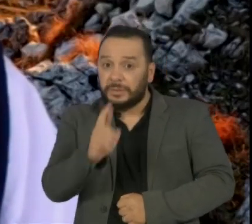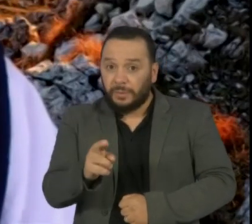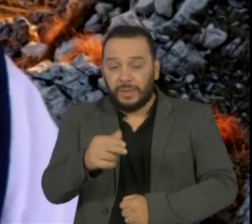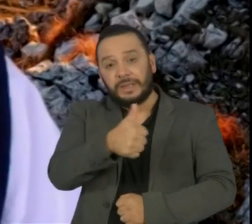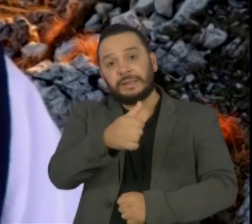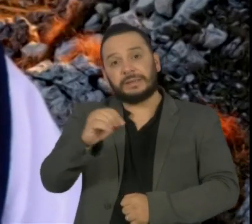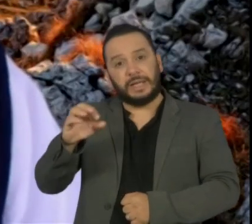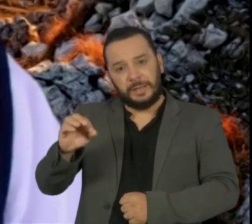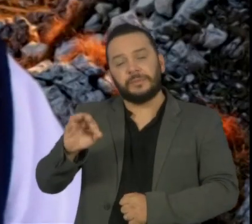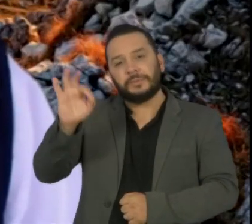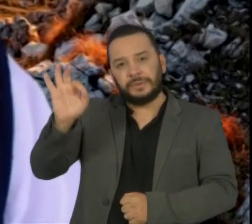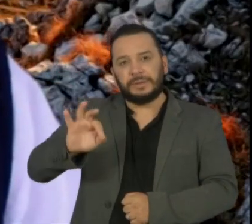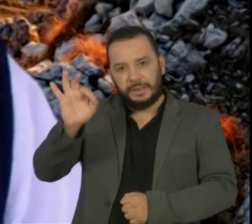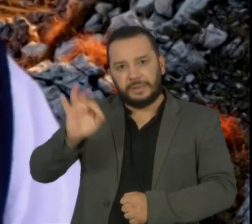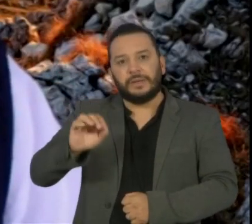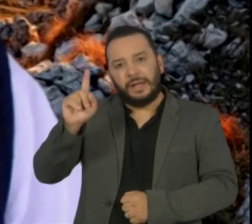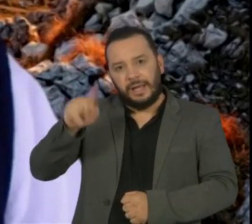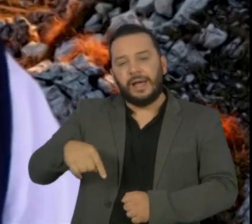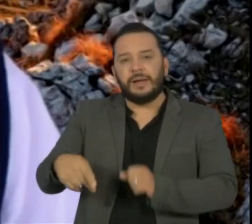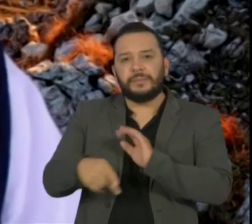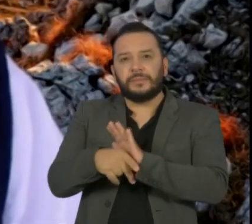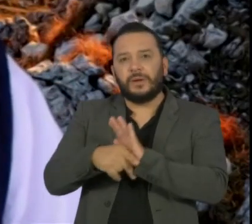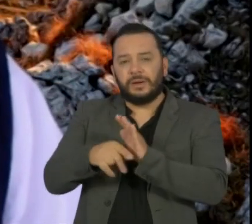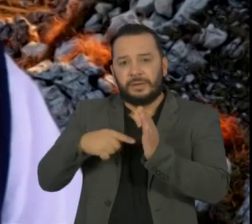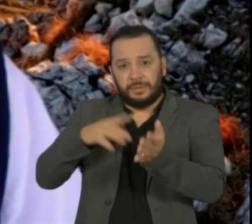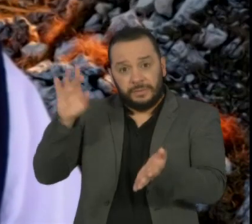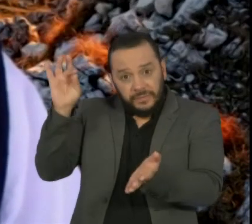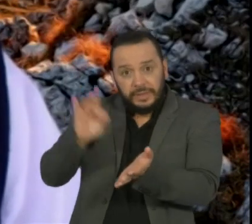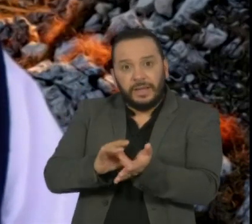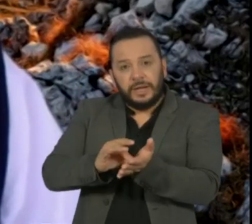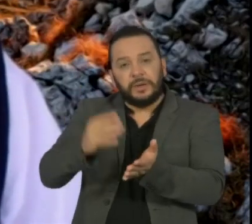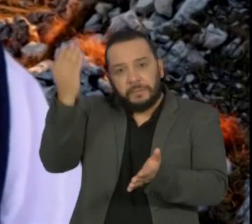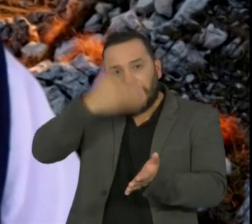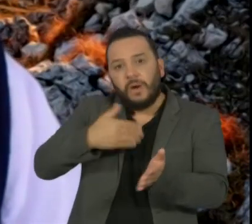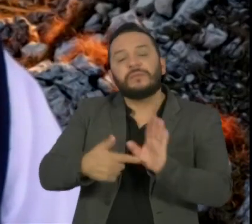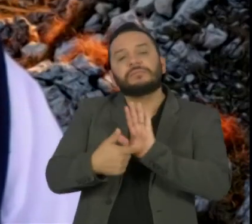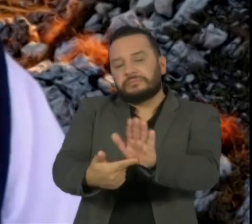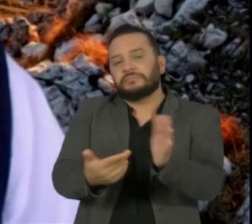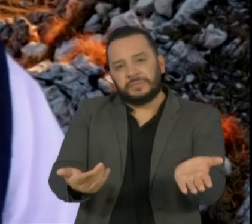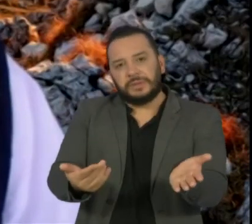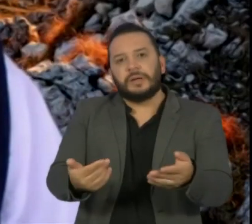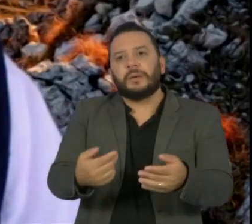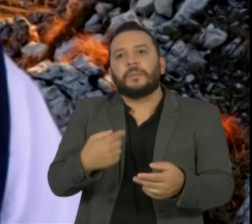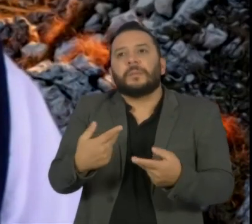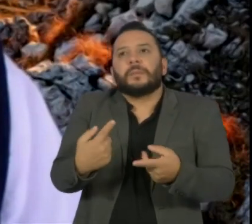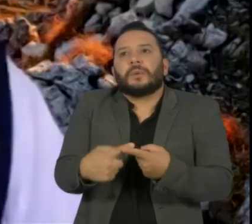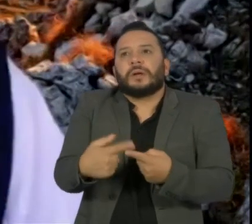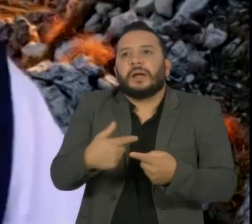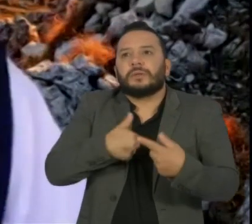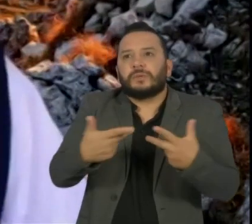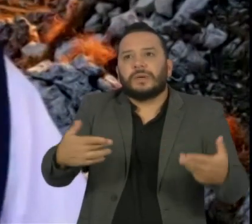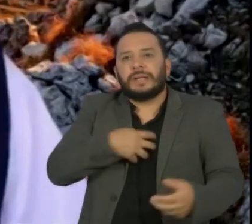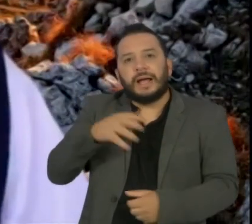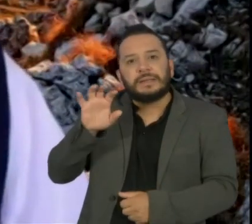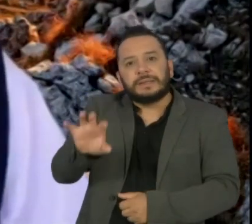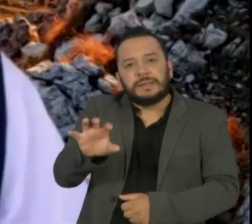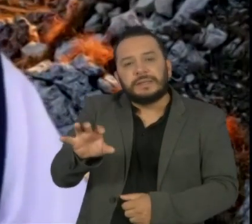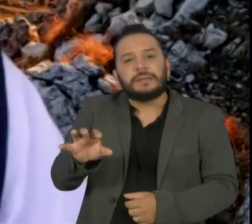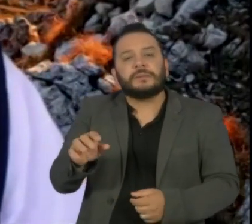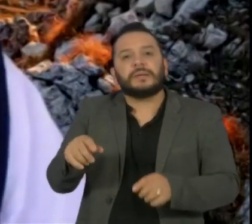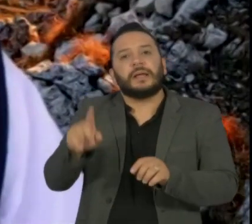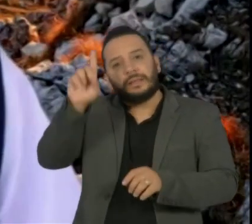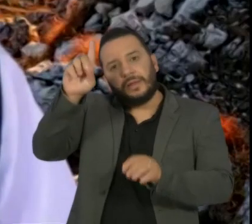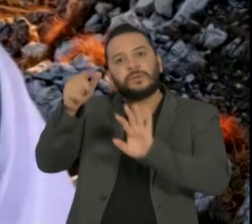da teologia. Elas pertencem ao campo da verdade revelada. E porque as coisas são assim, porque Deus a revelou assim. Isso